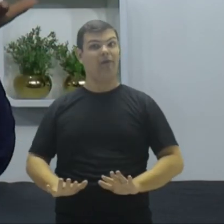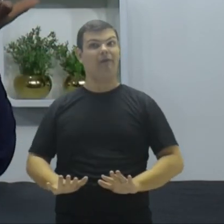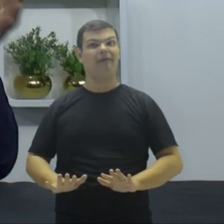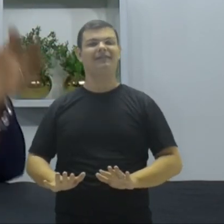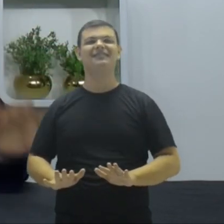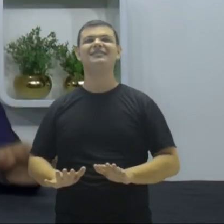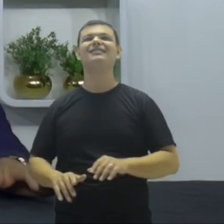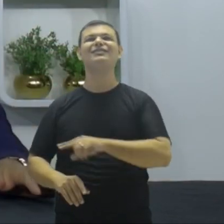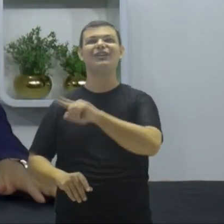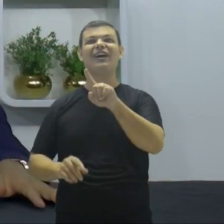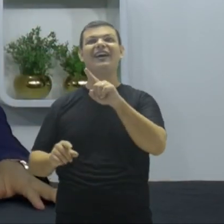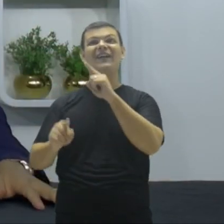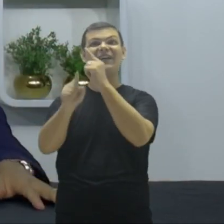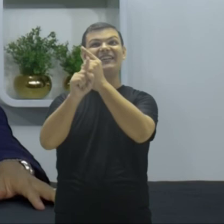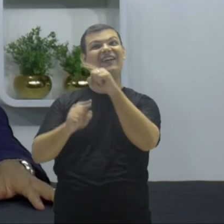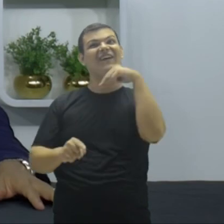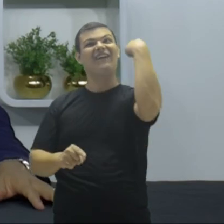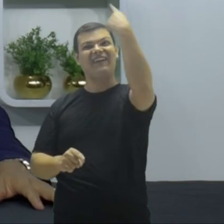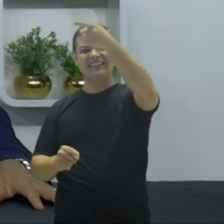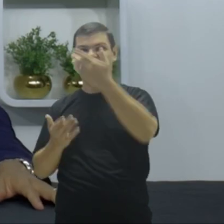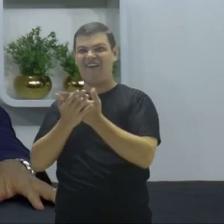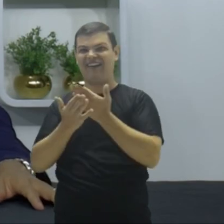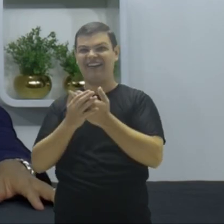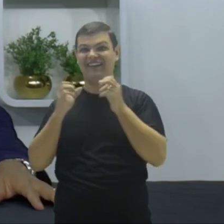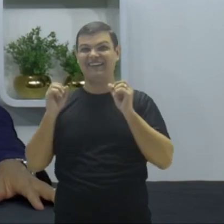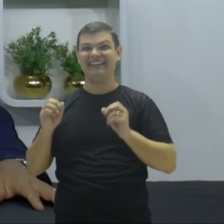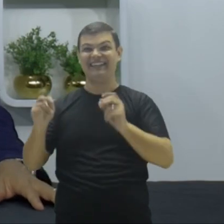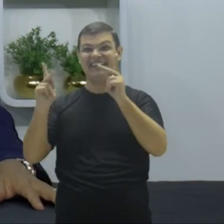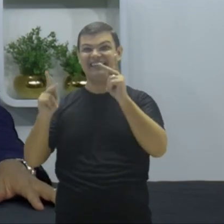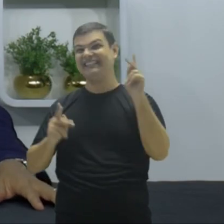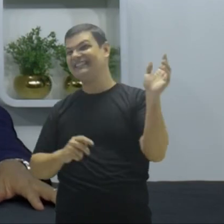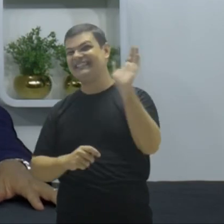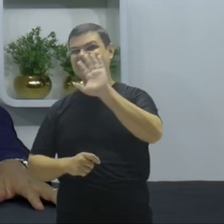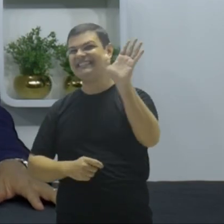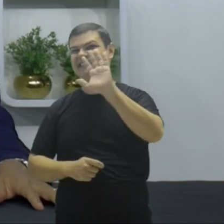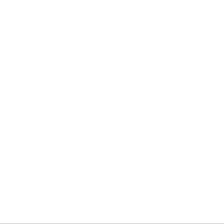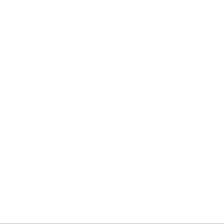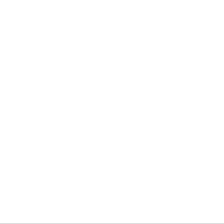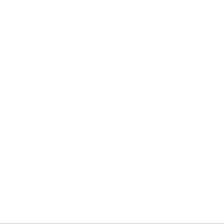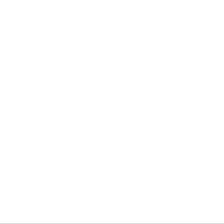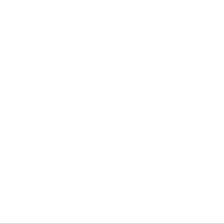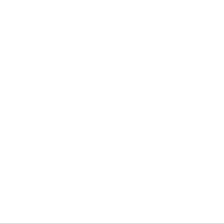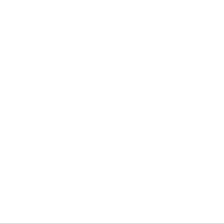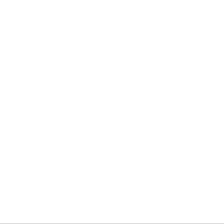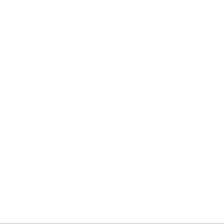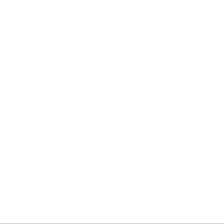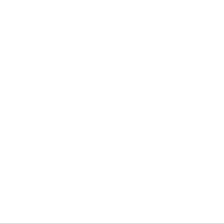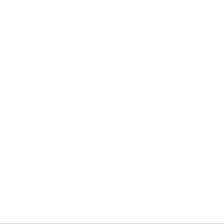se encontra na nossa próxima aula, tá certo, crianças? Tchau!